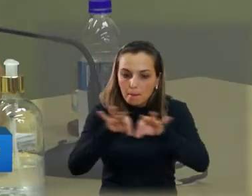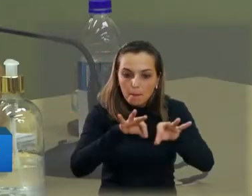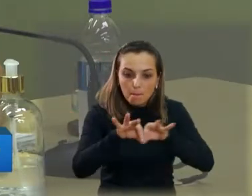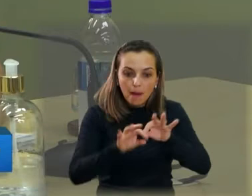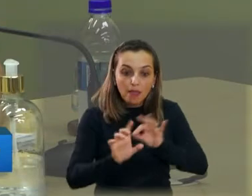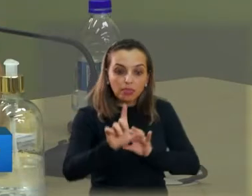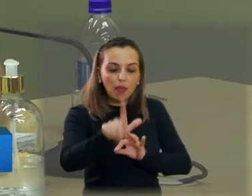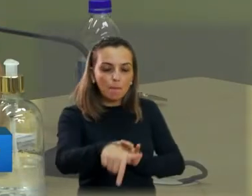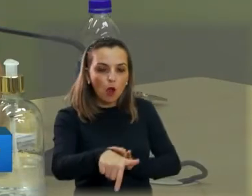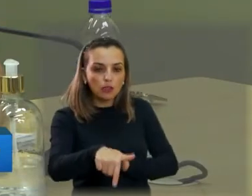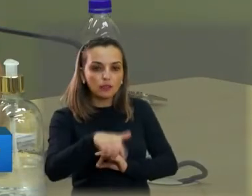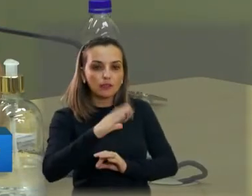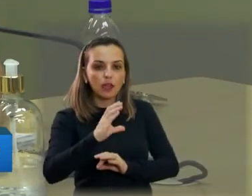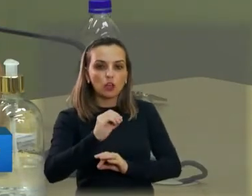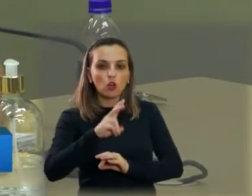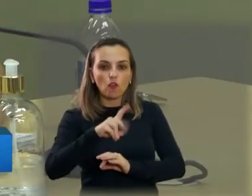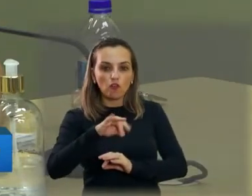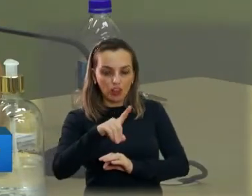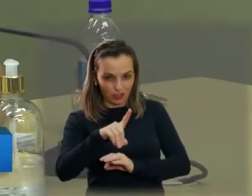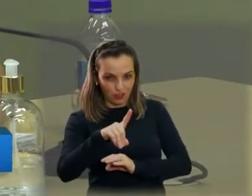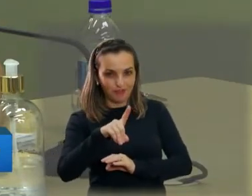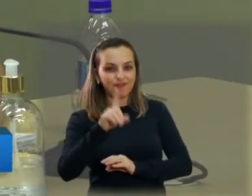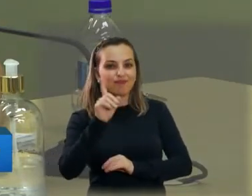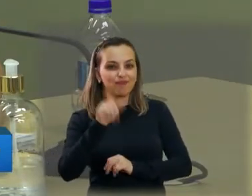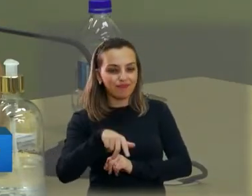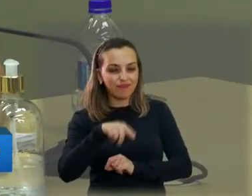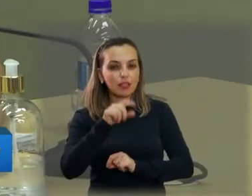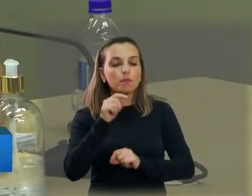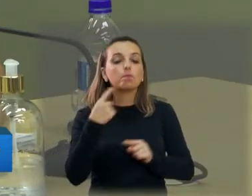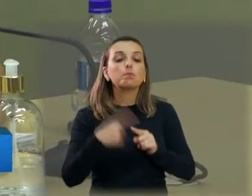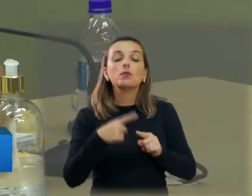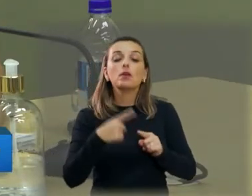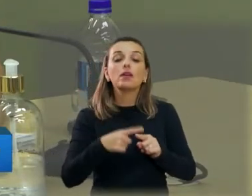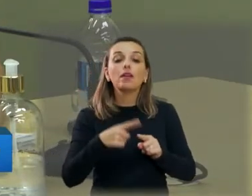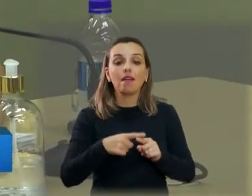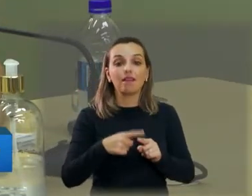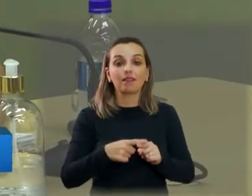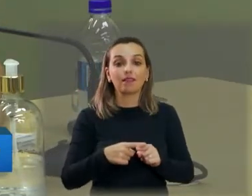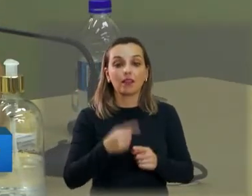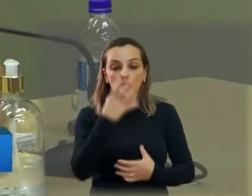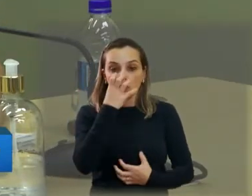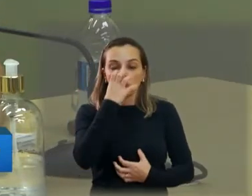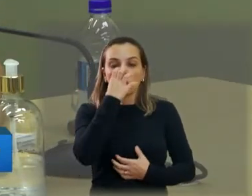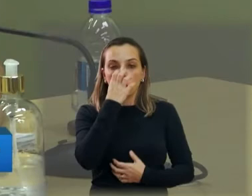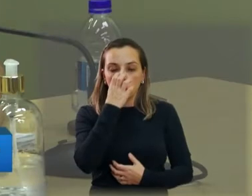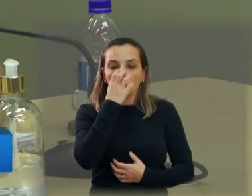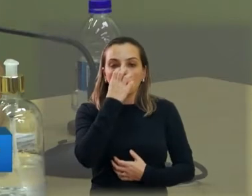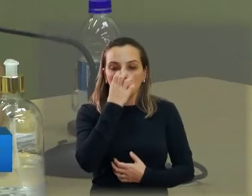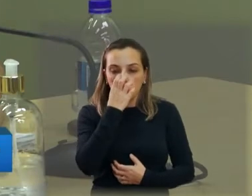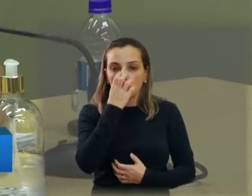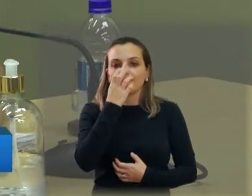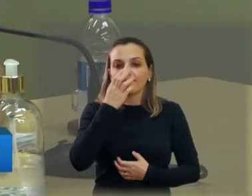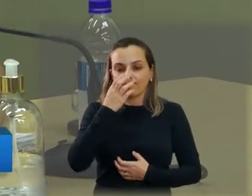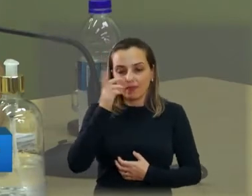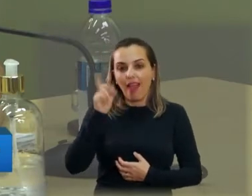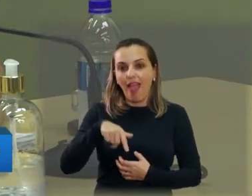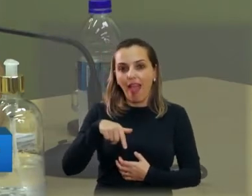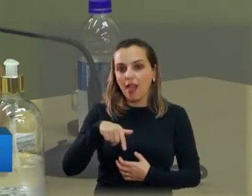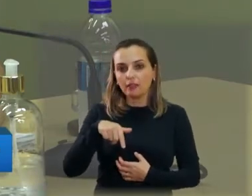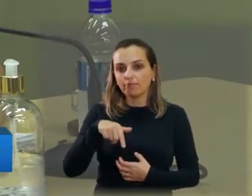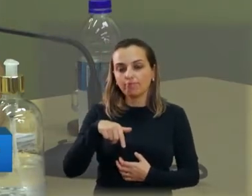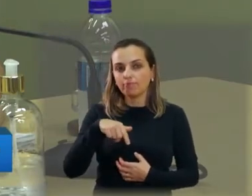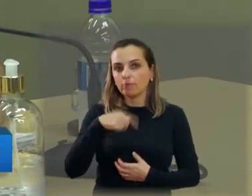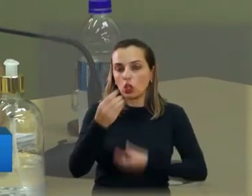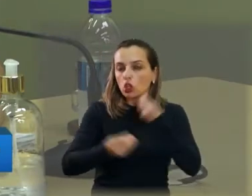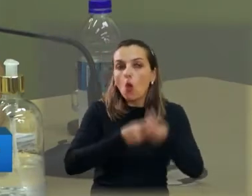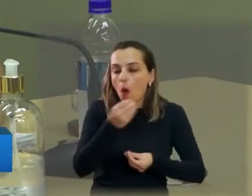depois do Covid, né? O dimensionamento de oxigênio numa unidade hospitalar não é feito da cabeça.